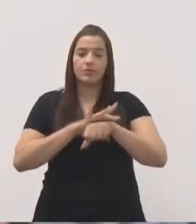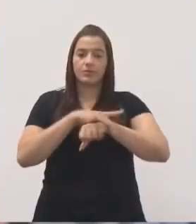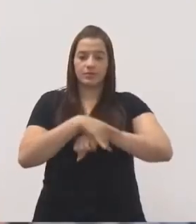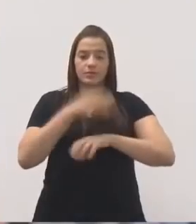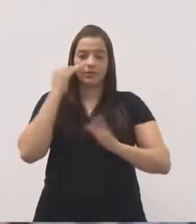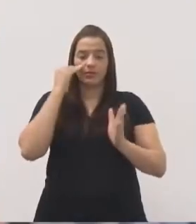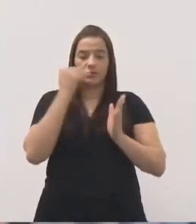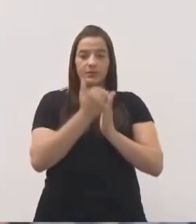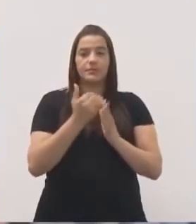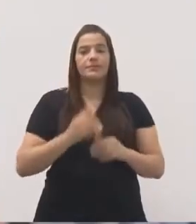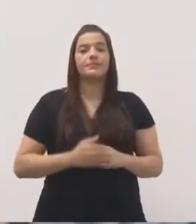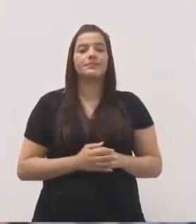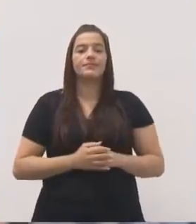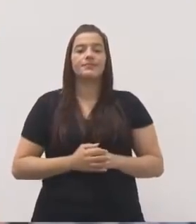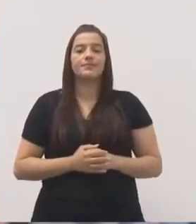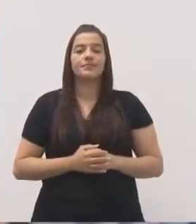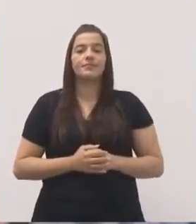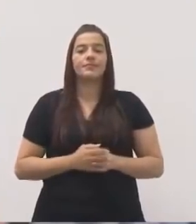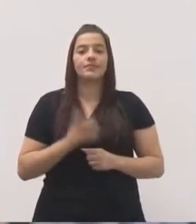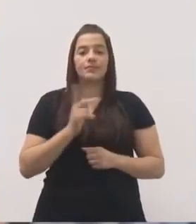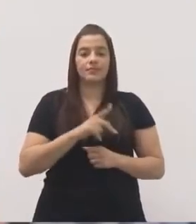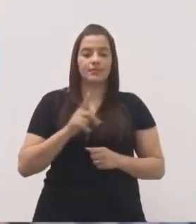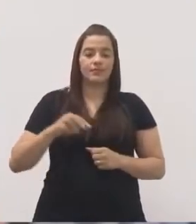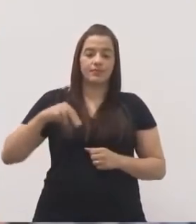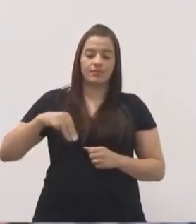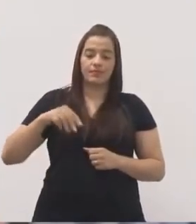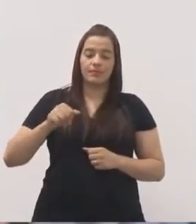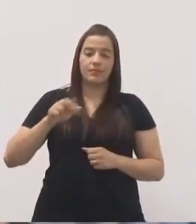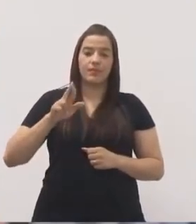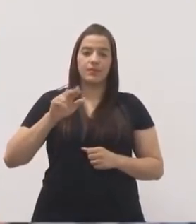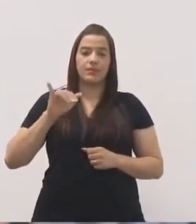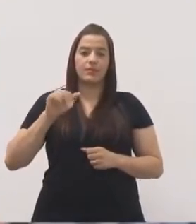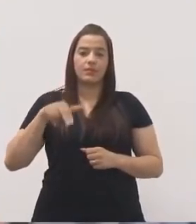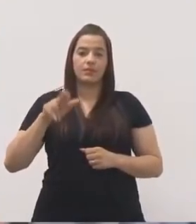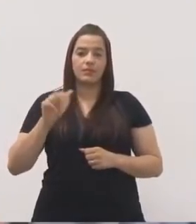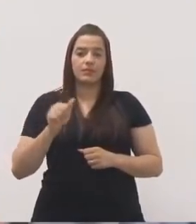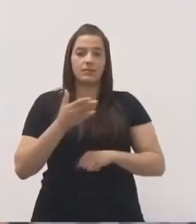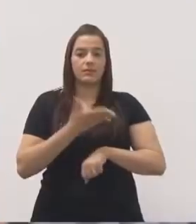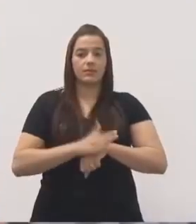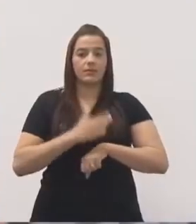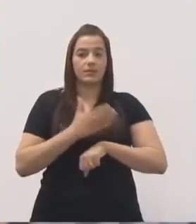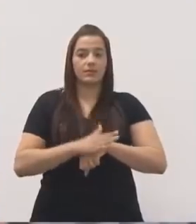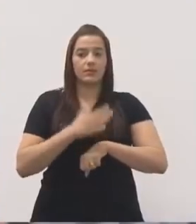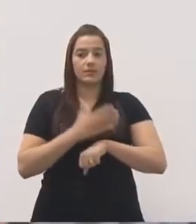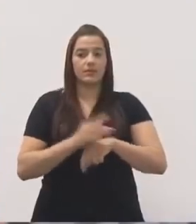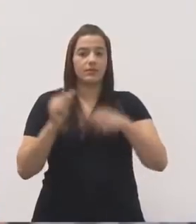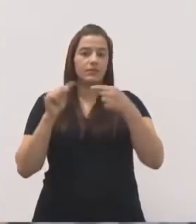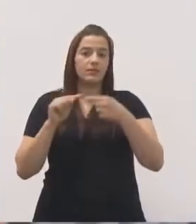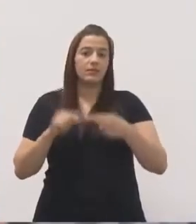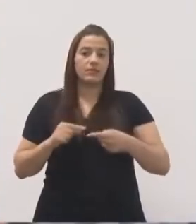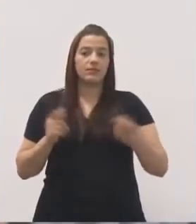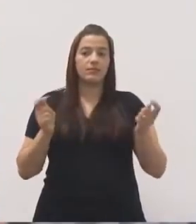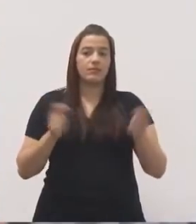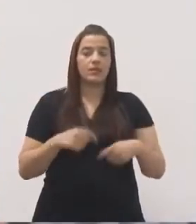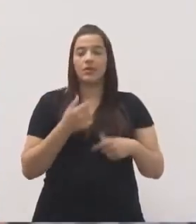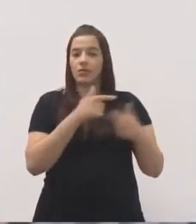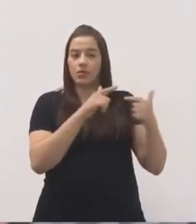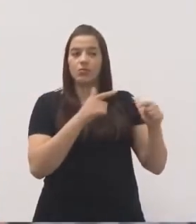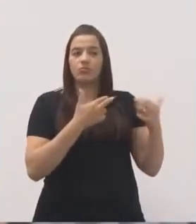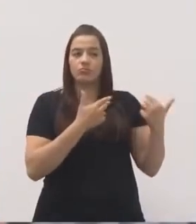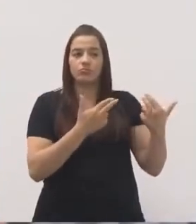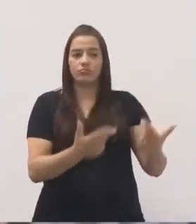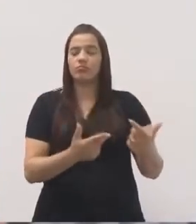tá bom? A professora Marina pergunta se haverá treinamento para aplicador. Se for como em outras edições, sim, né? Sempre